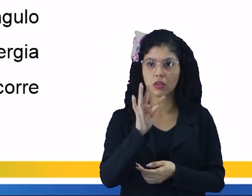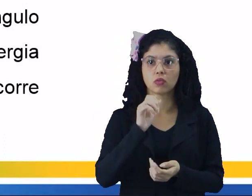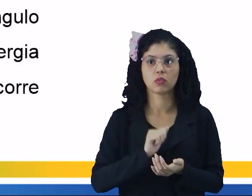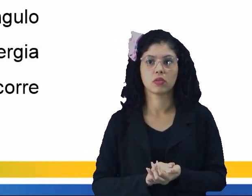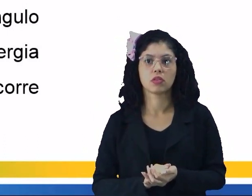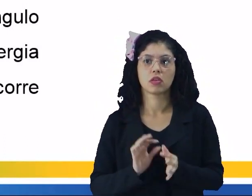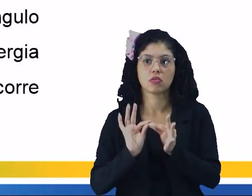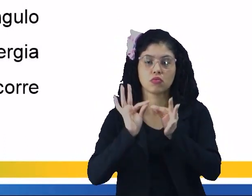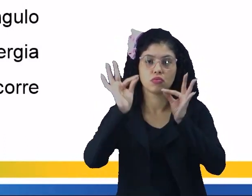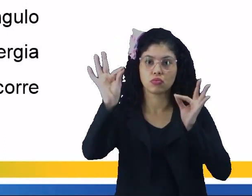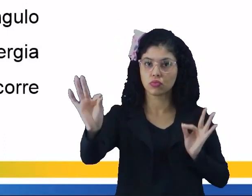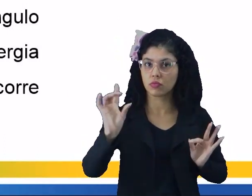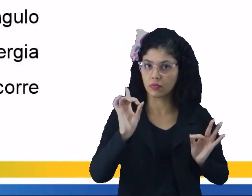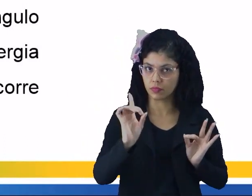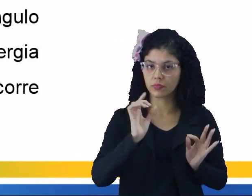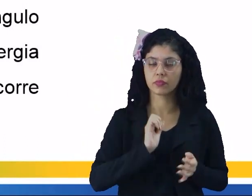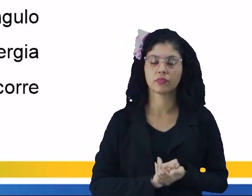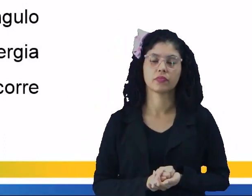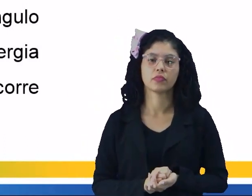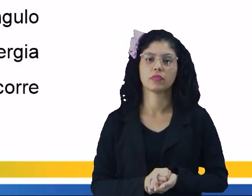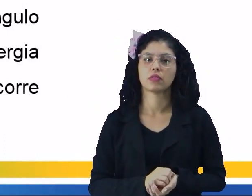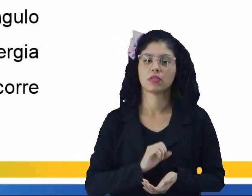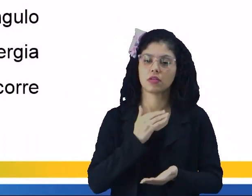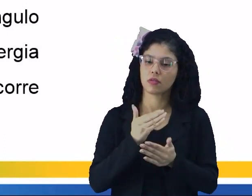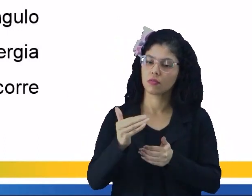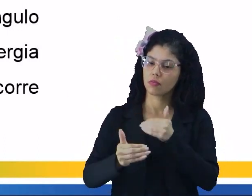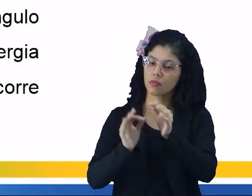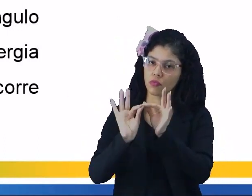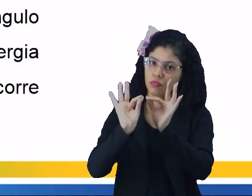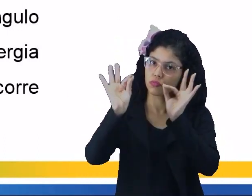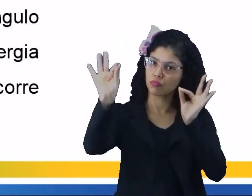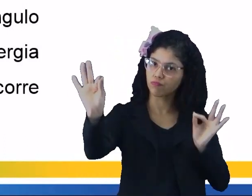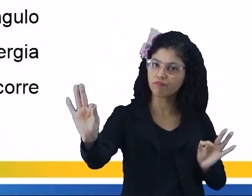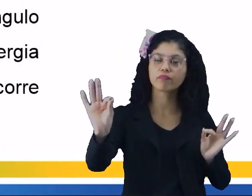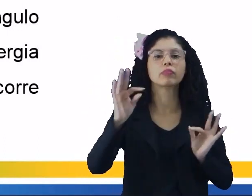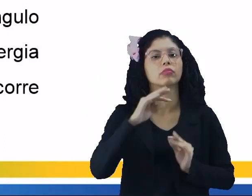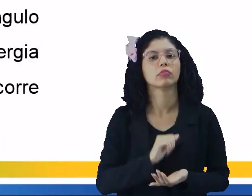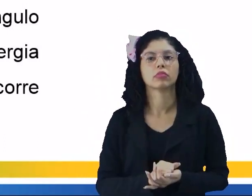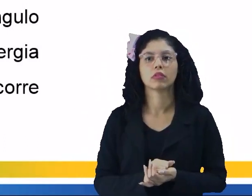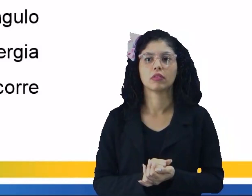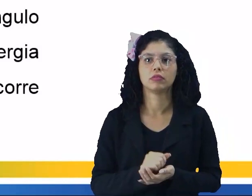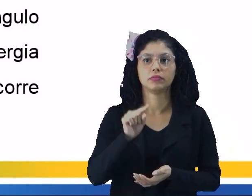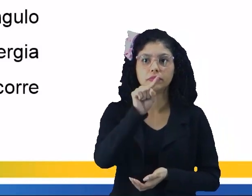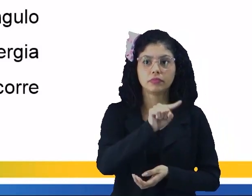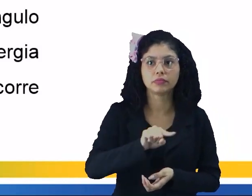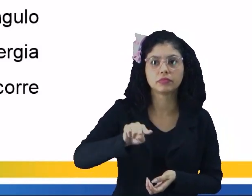distância percorrida pelo objeto, né, a distância que ele se deslocou, e θ vai ser